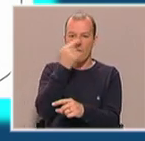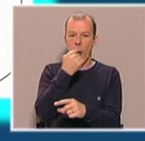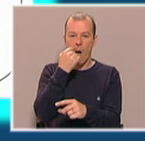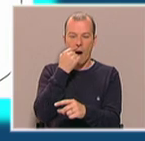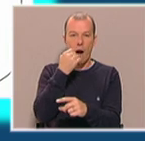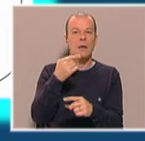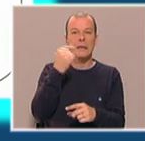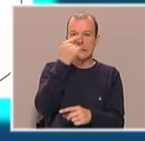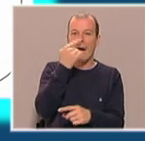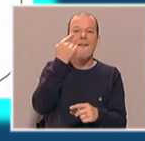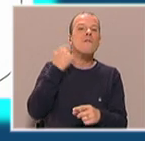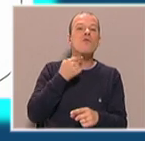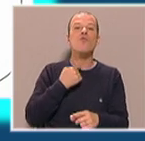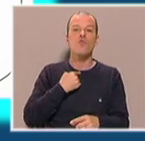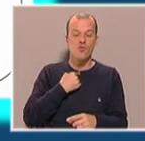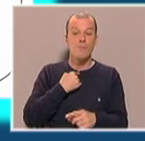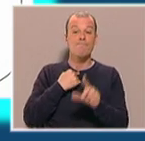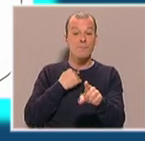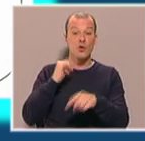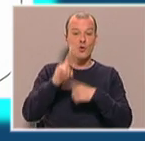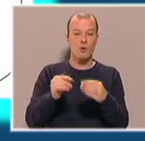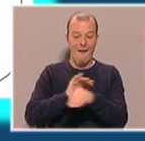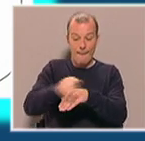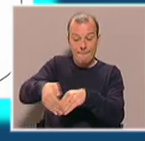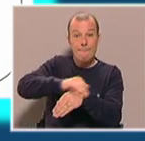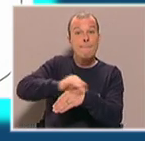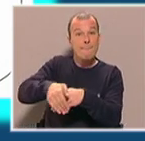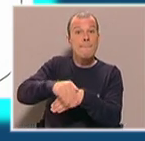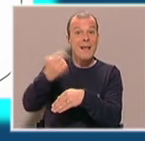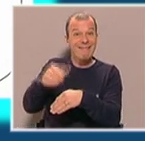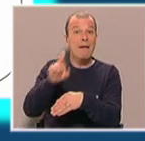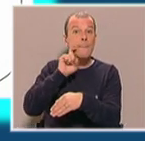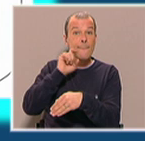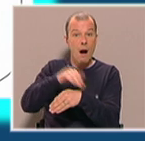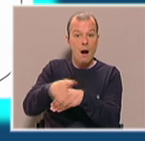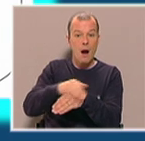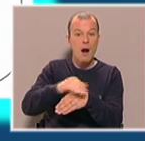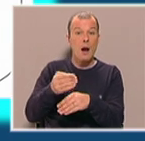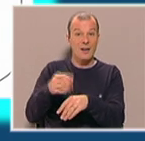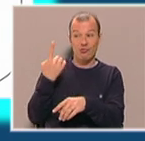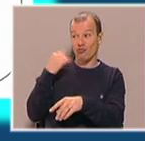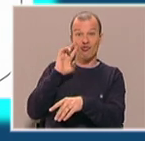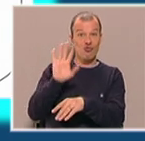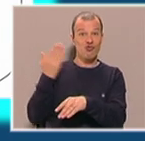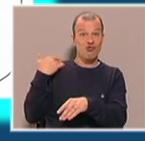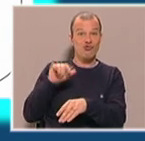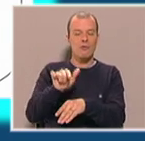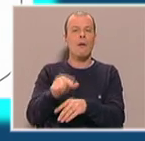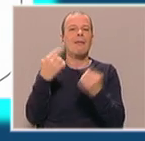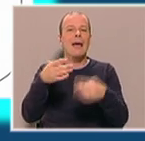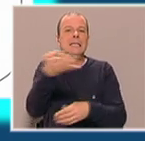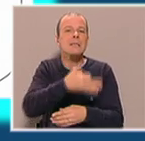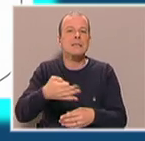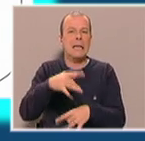vão desde as narinas até à faringe, são revestidas pela tal mucosa que vimos no slide anterior e têm também